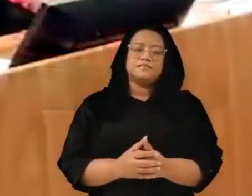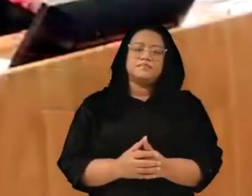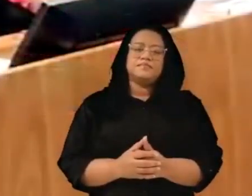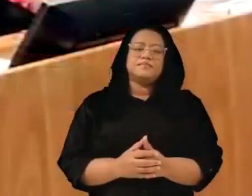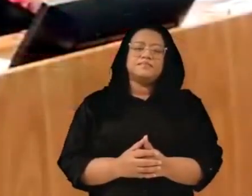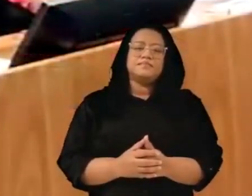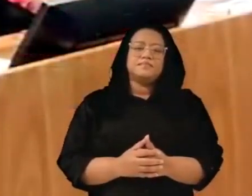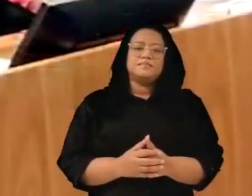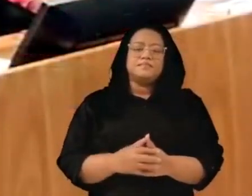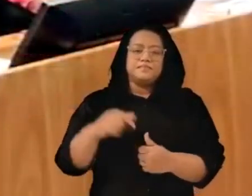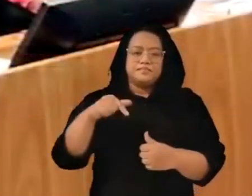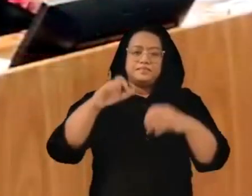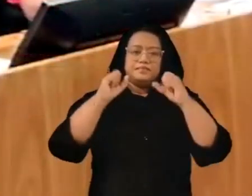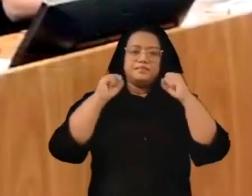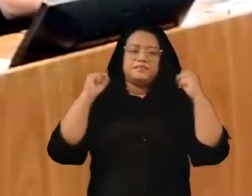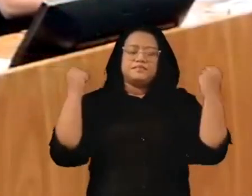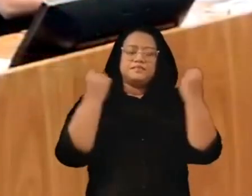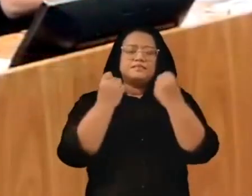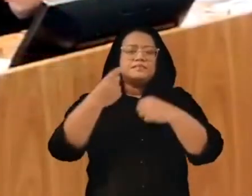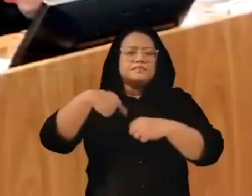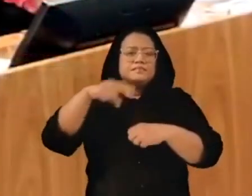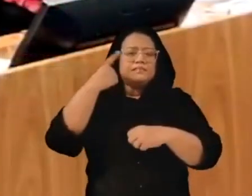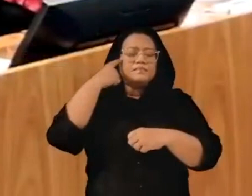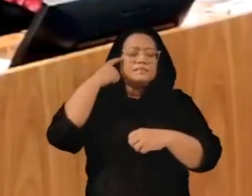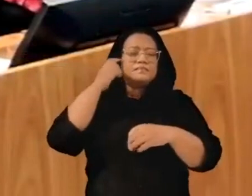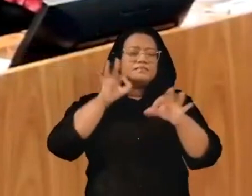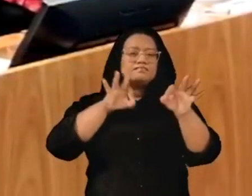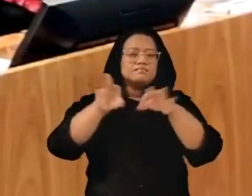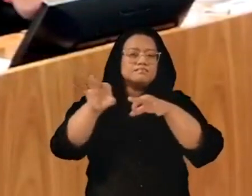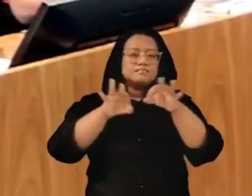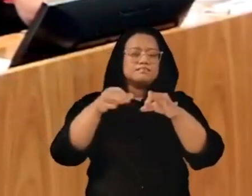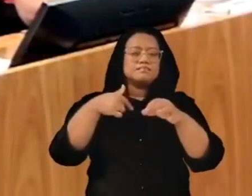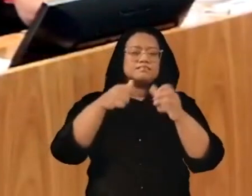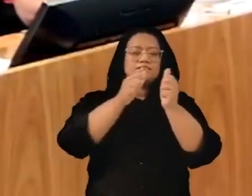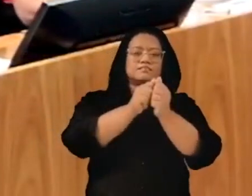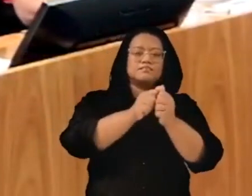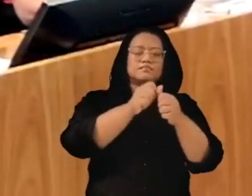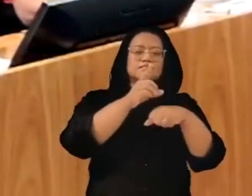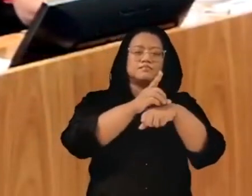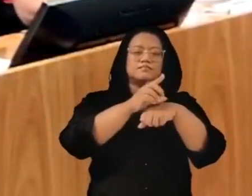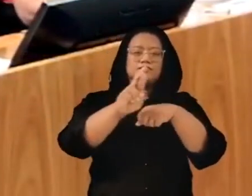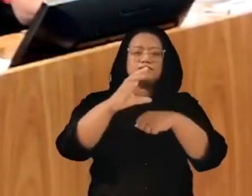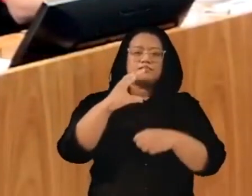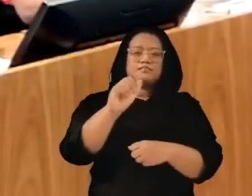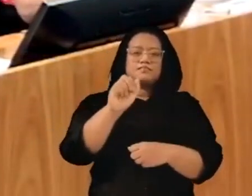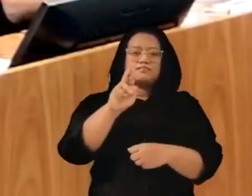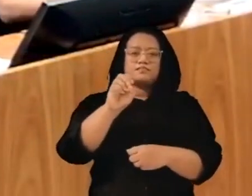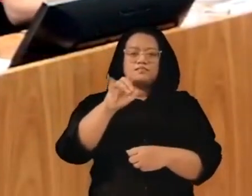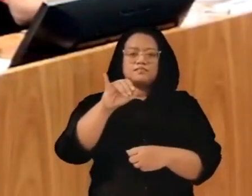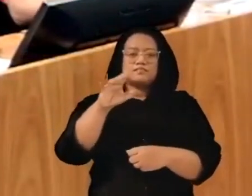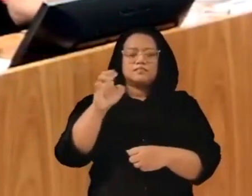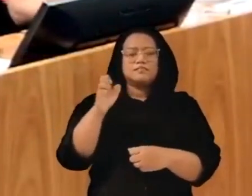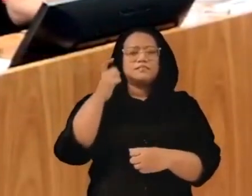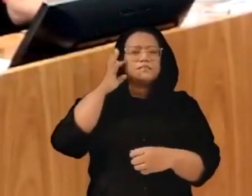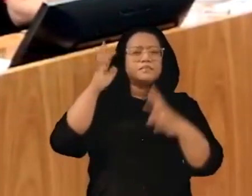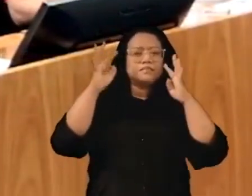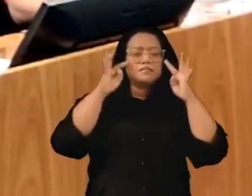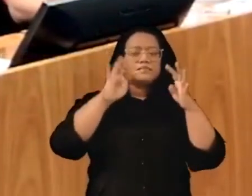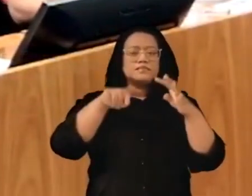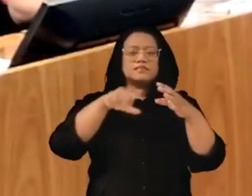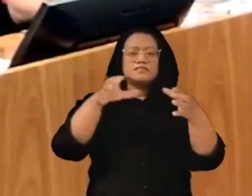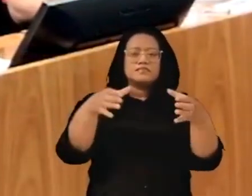Esse seminário nós pensamos, né, eu e a doutora Caroline, pensamos juntamente com um grupo